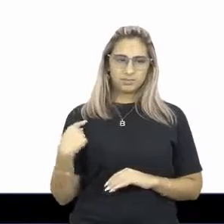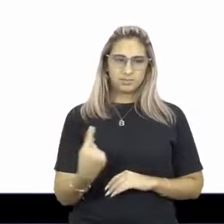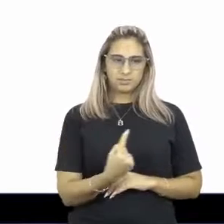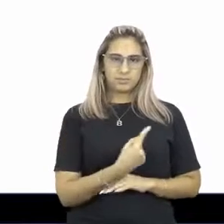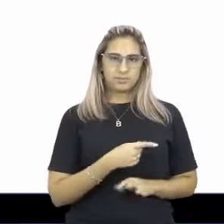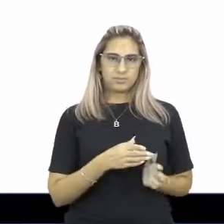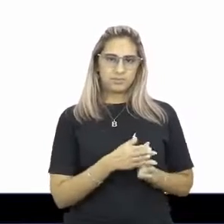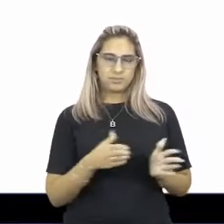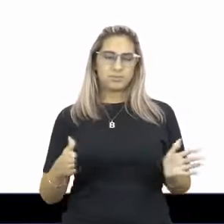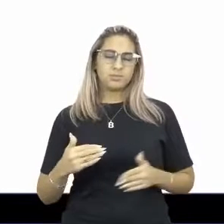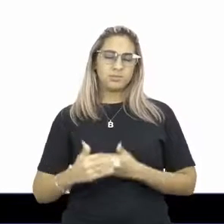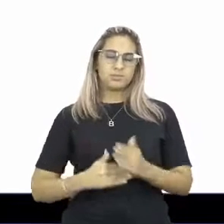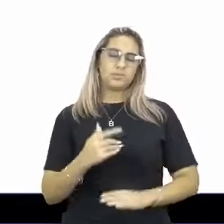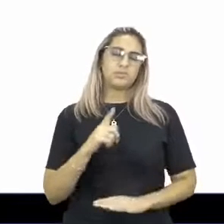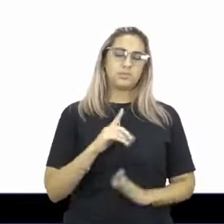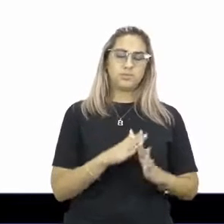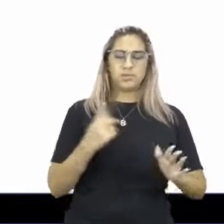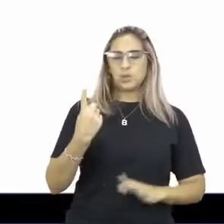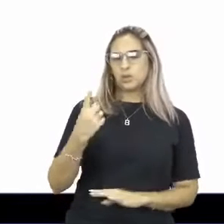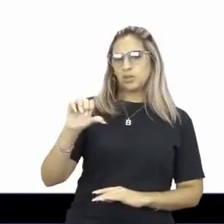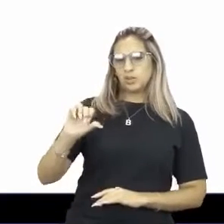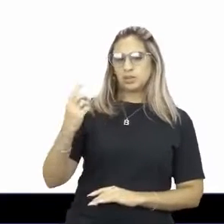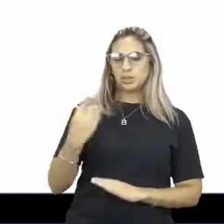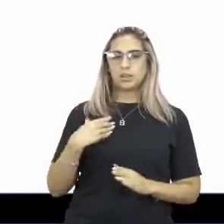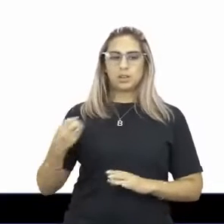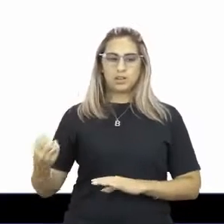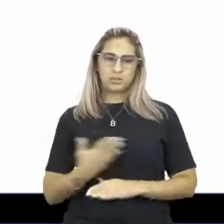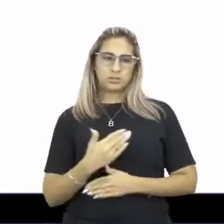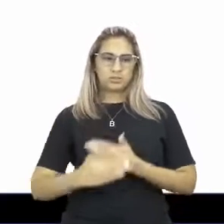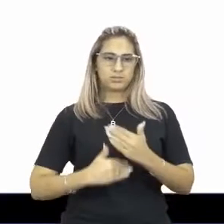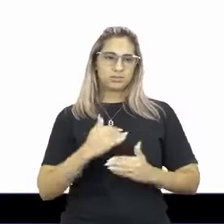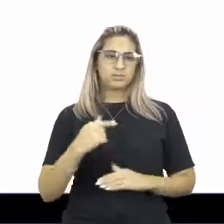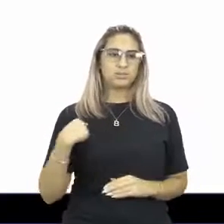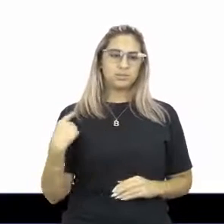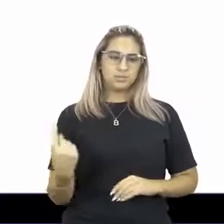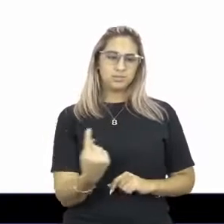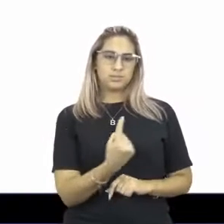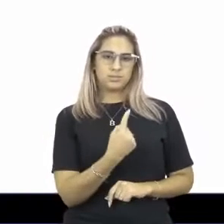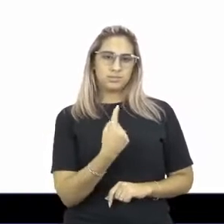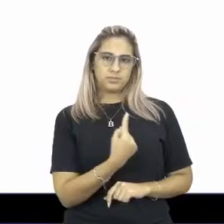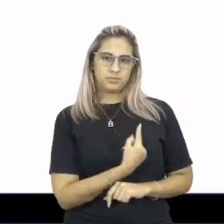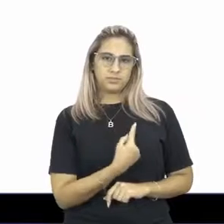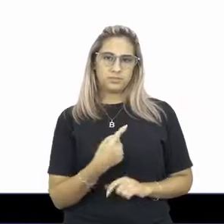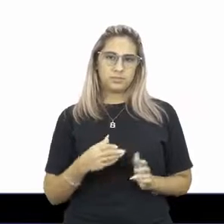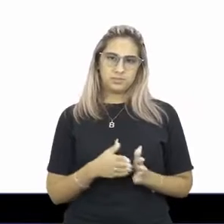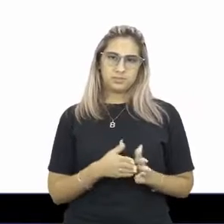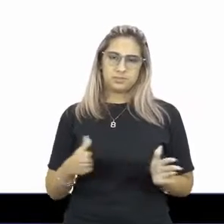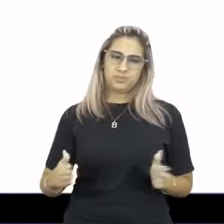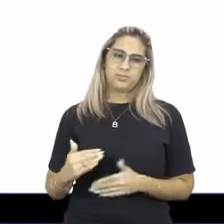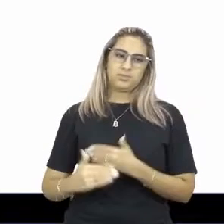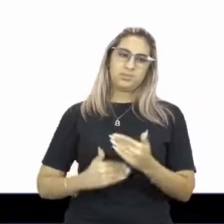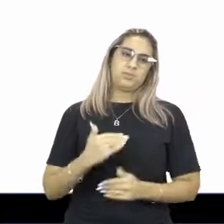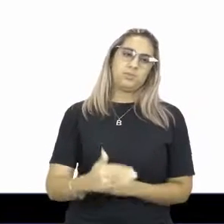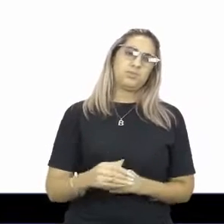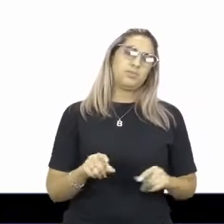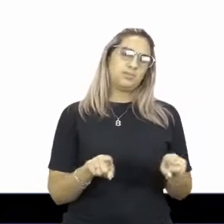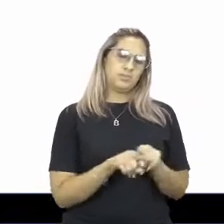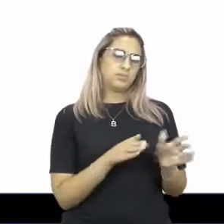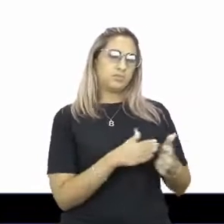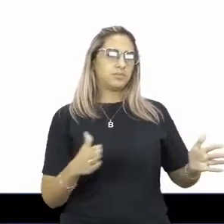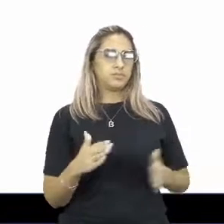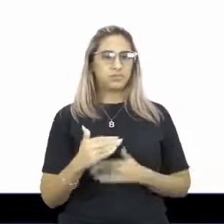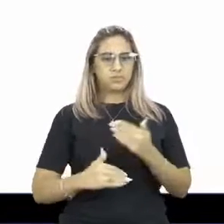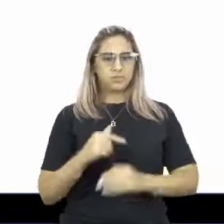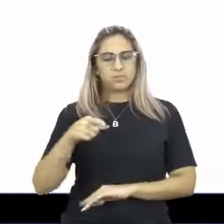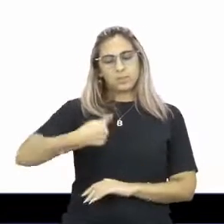bom? Então, sempre acompanhando a 1093 e as atualizações dela, você vai saber como será feita a regência do seu contrato. Aqui a